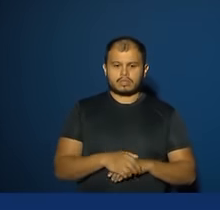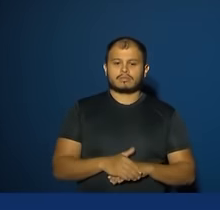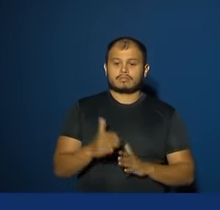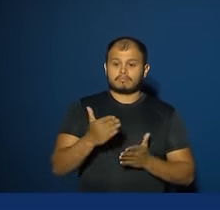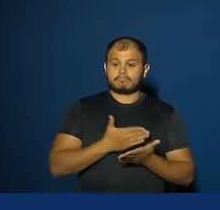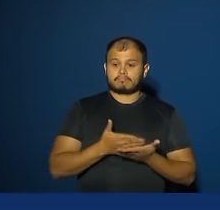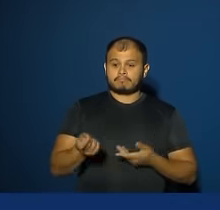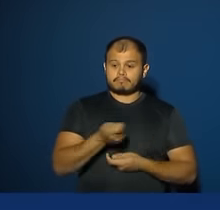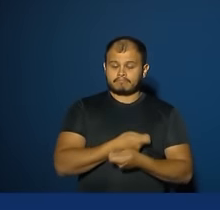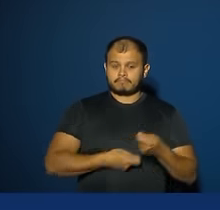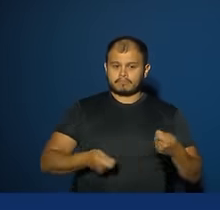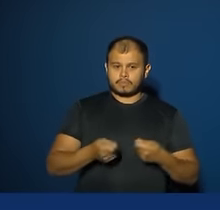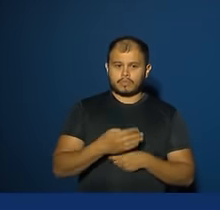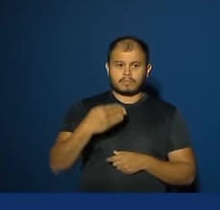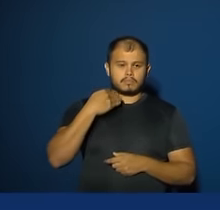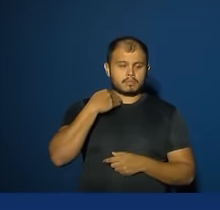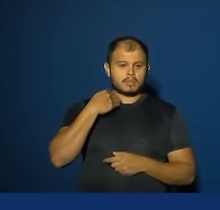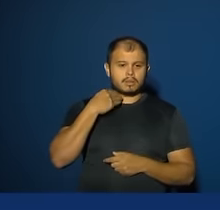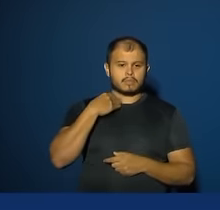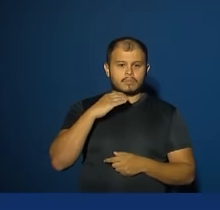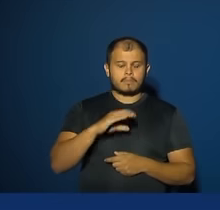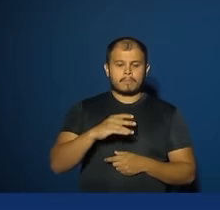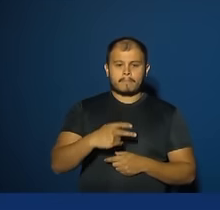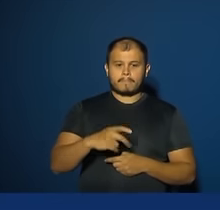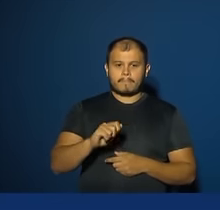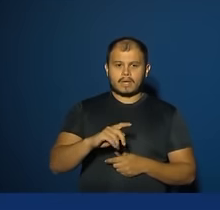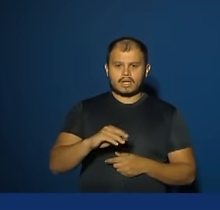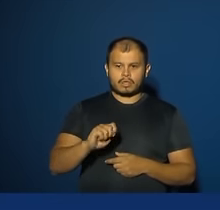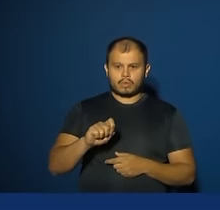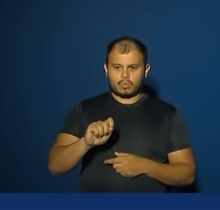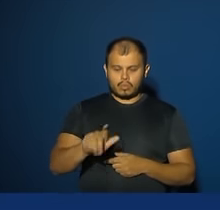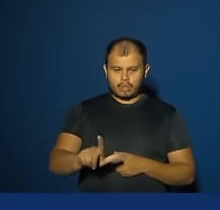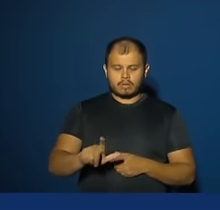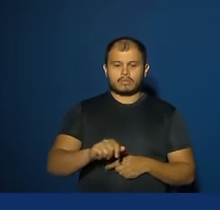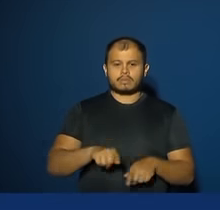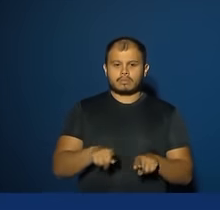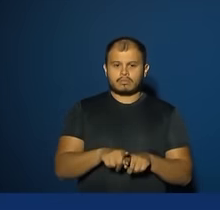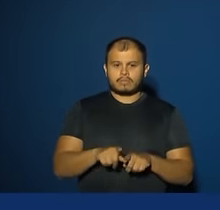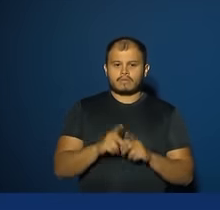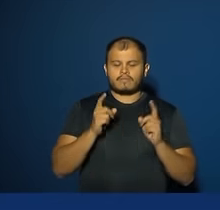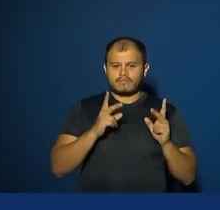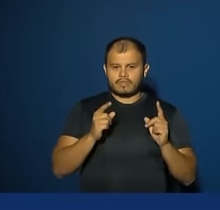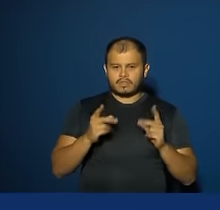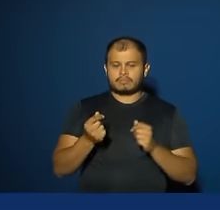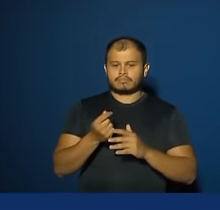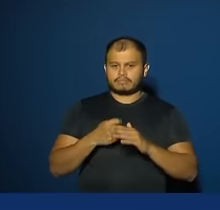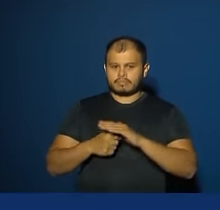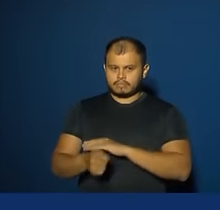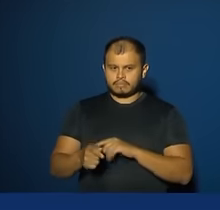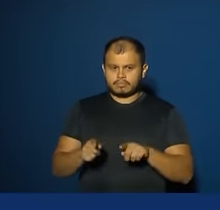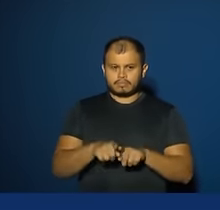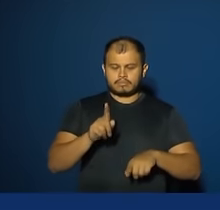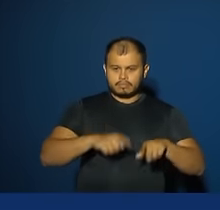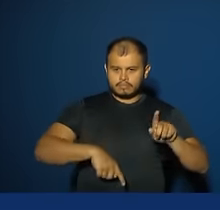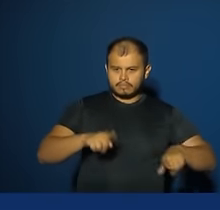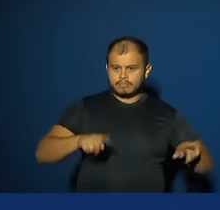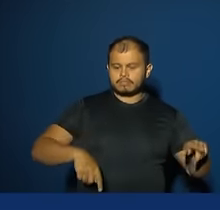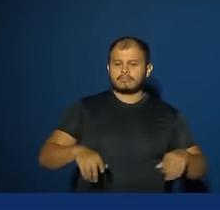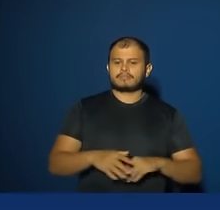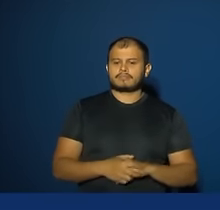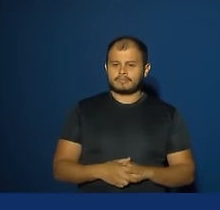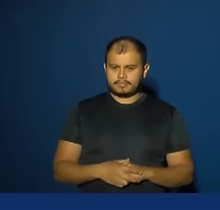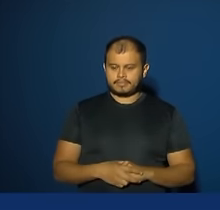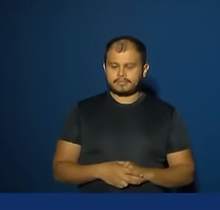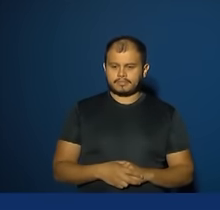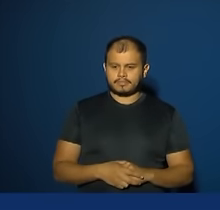começou sua carreira no Banco Pactual, ele passou pelas áreas de vendas, análise de ações, risco, tesourarias e portfolio manager no